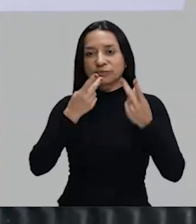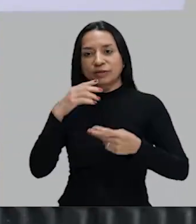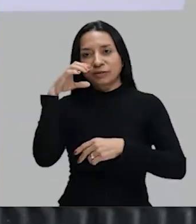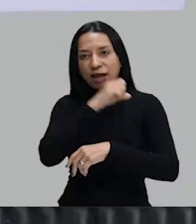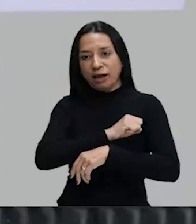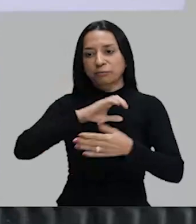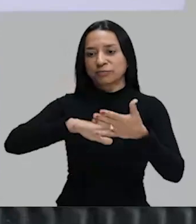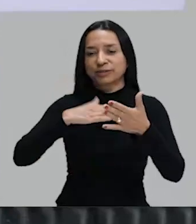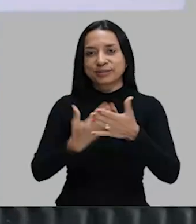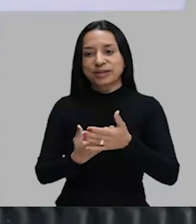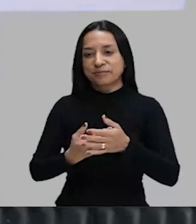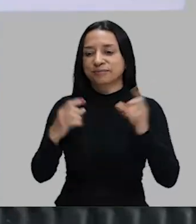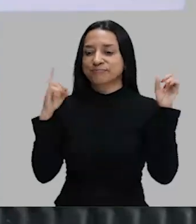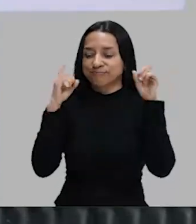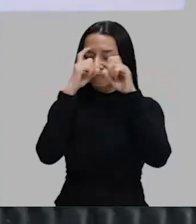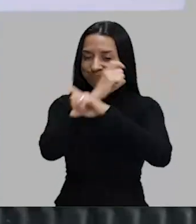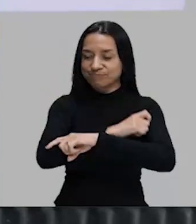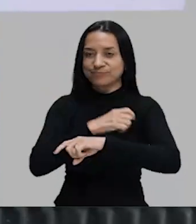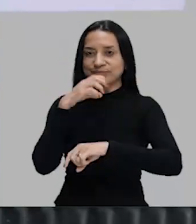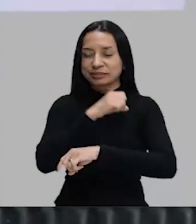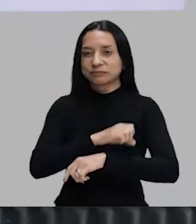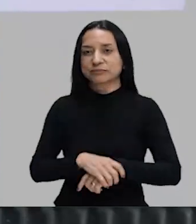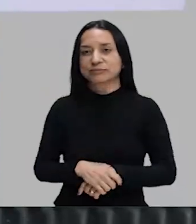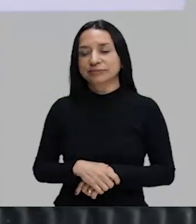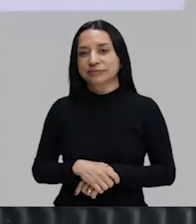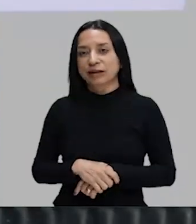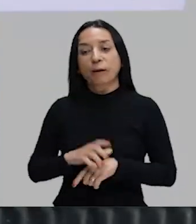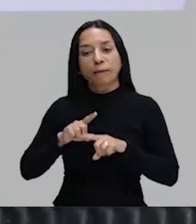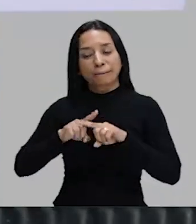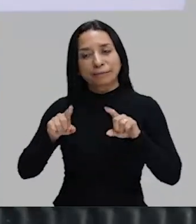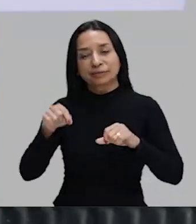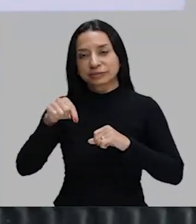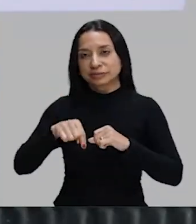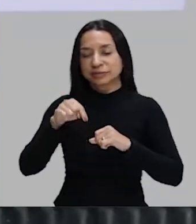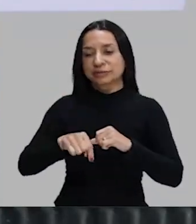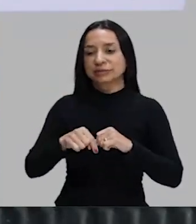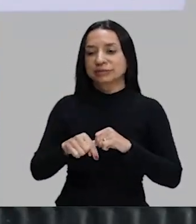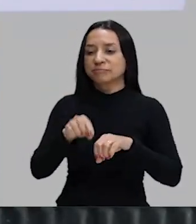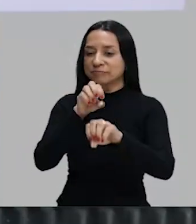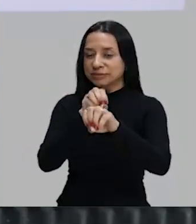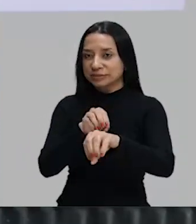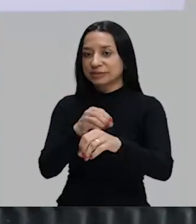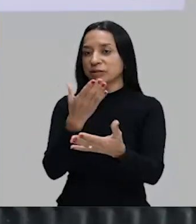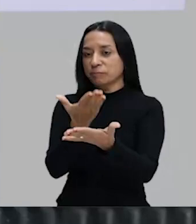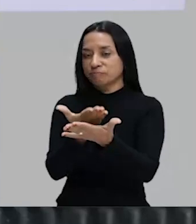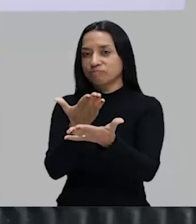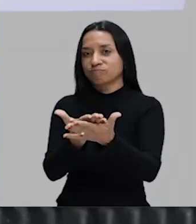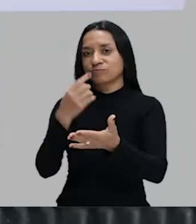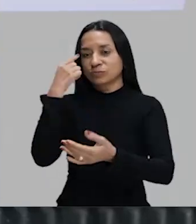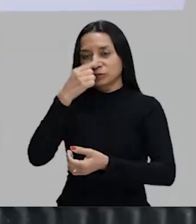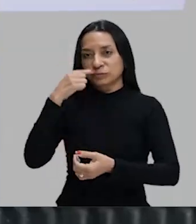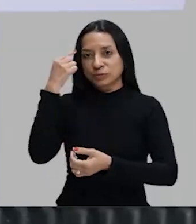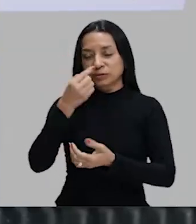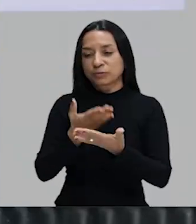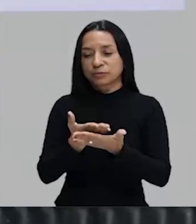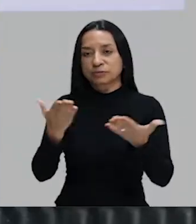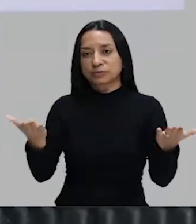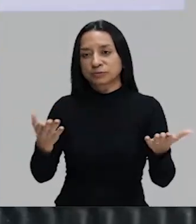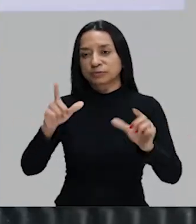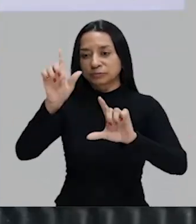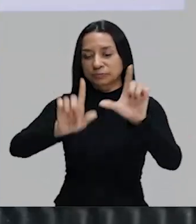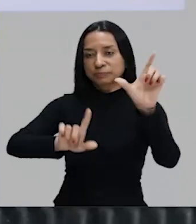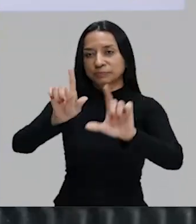minhas intérpretes ficam loucas quando eu falo muito rápido. Pois é, mas a gente está aqui para dar mais uma aula de espanhol para vocês aqui na